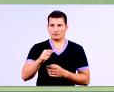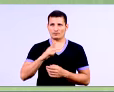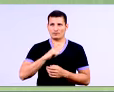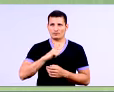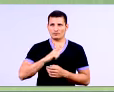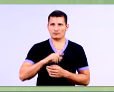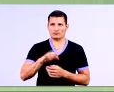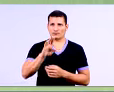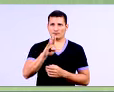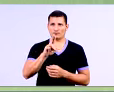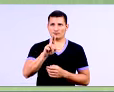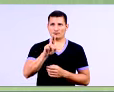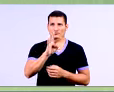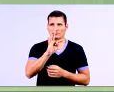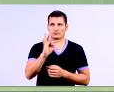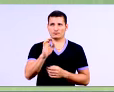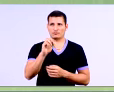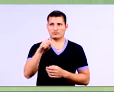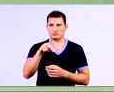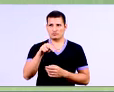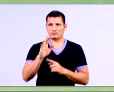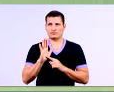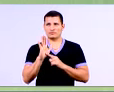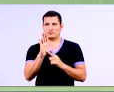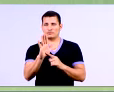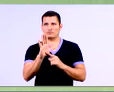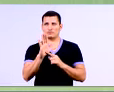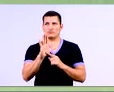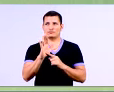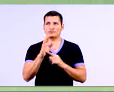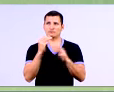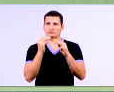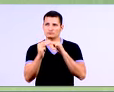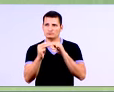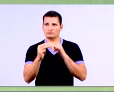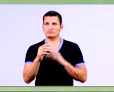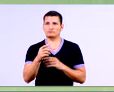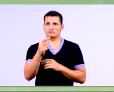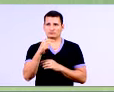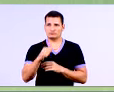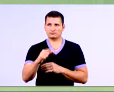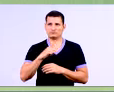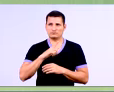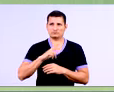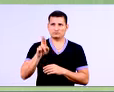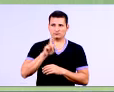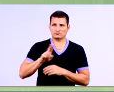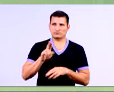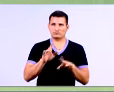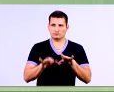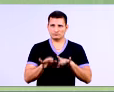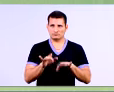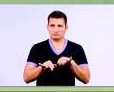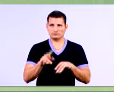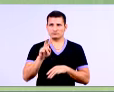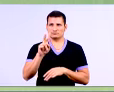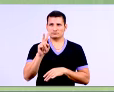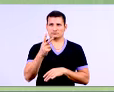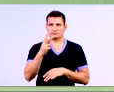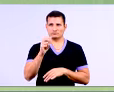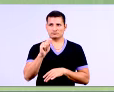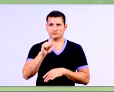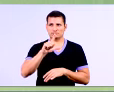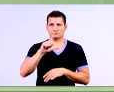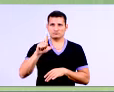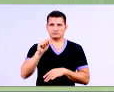função mostrar mensagem. Aqui nós temos o usuário digitando o nome, que é Alan Machado,